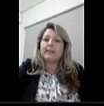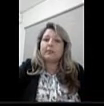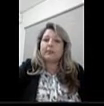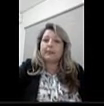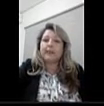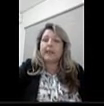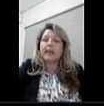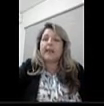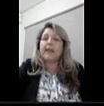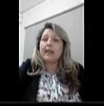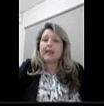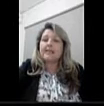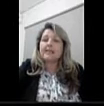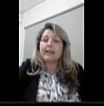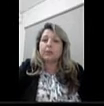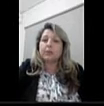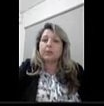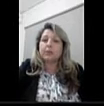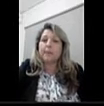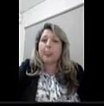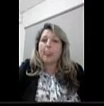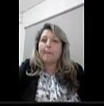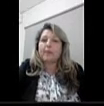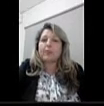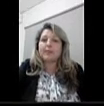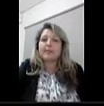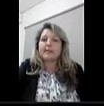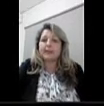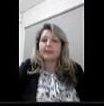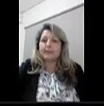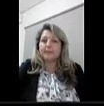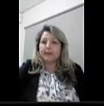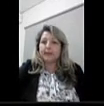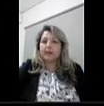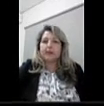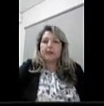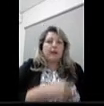avaliando esse aluno. Pode passar.